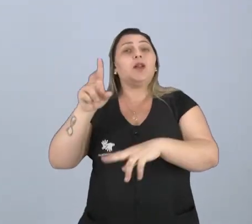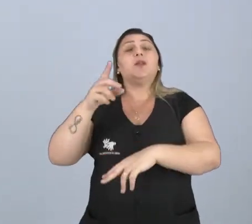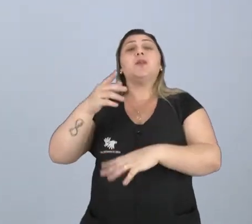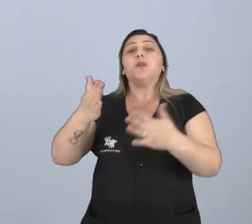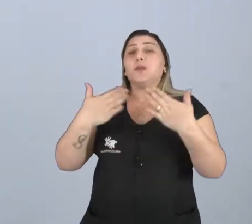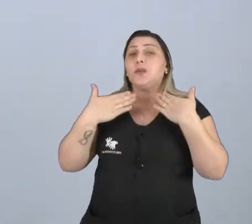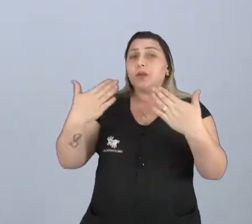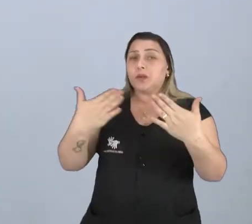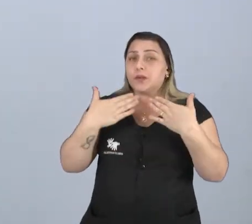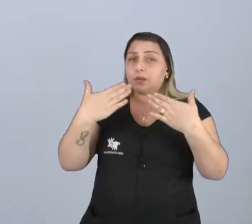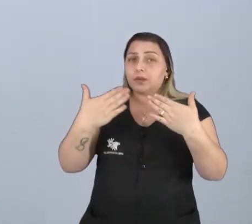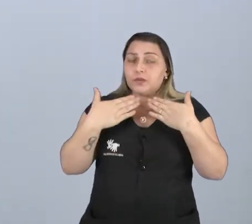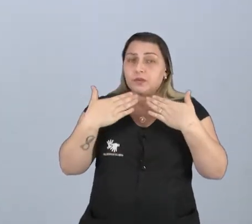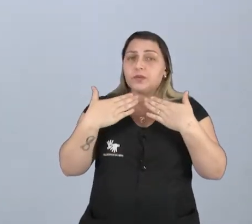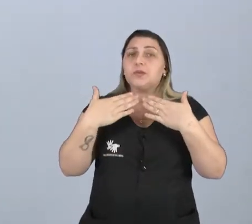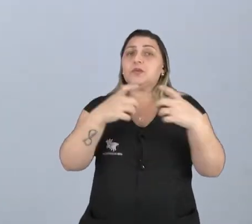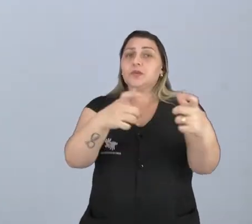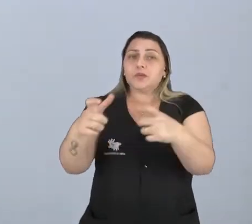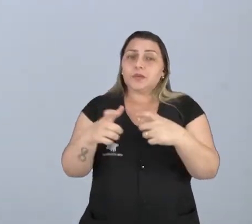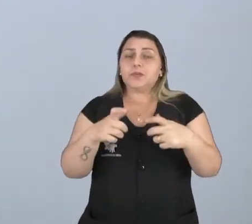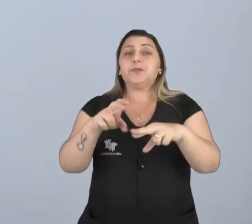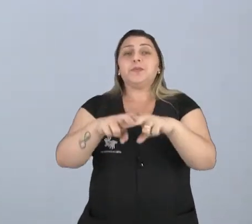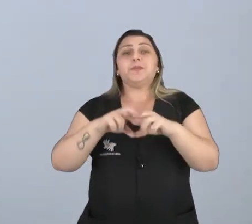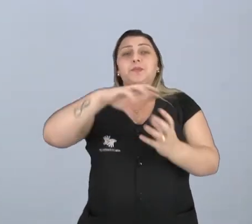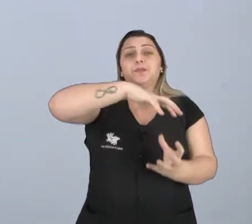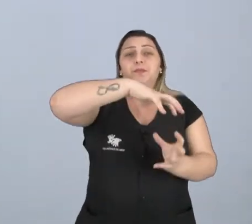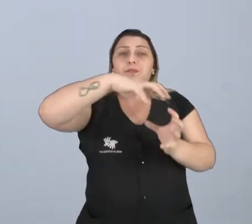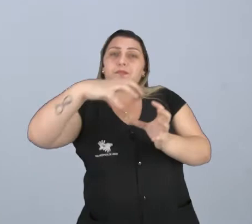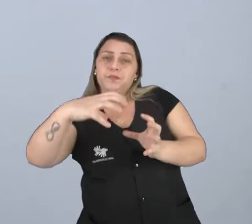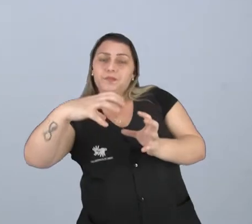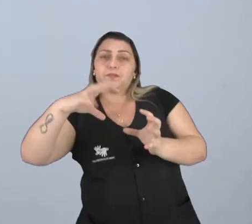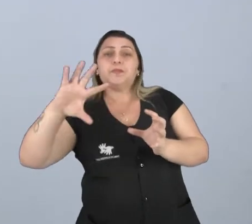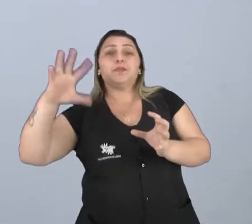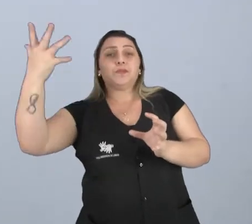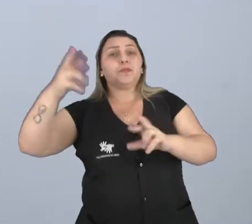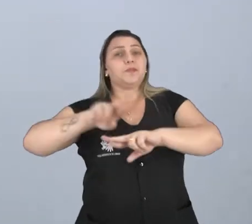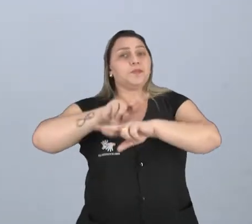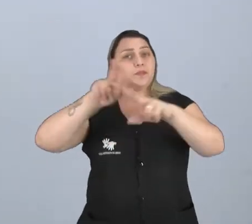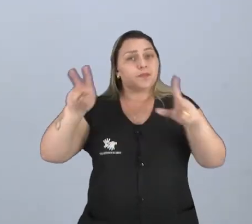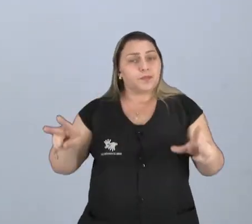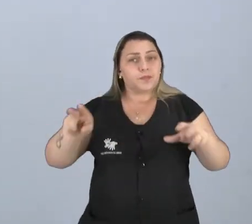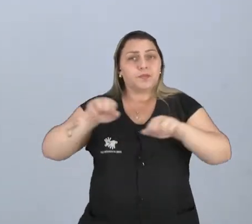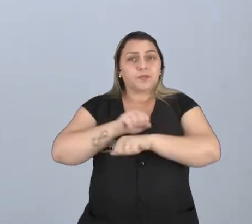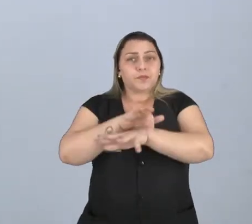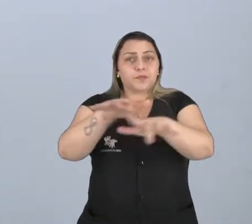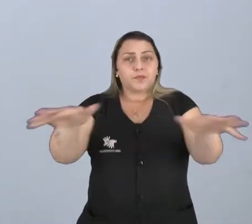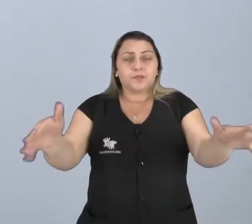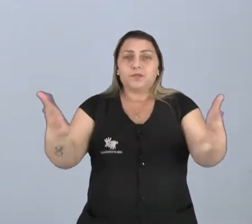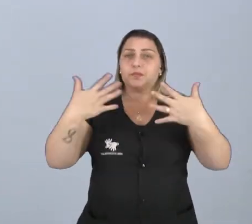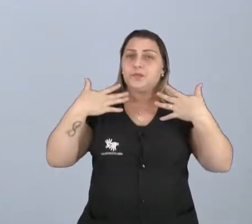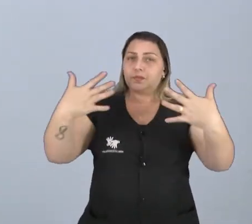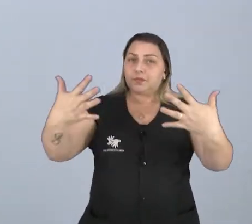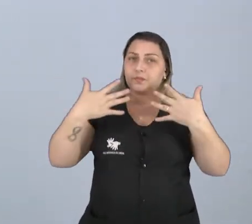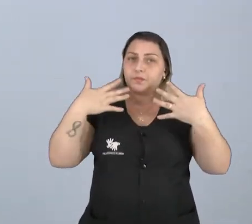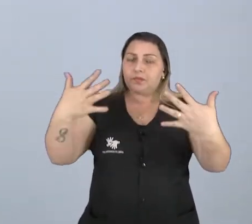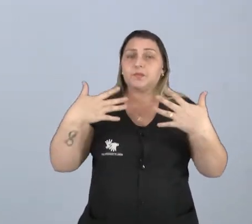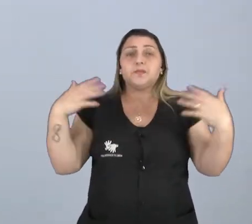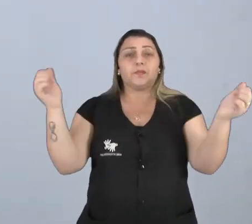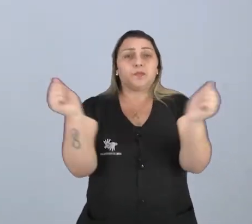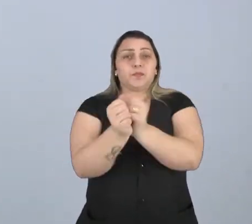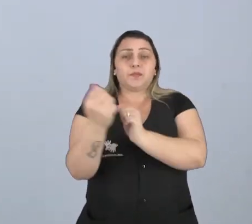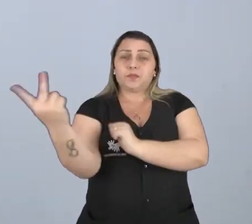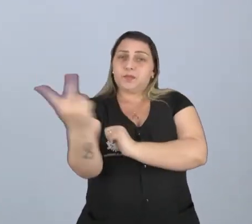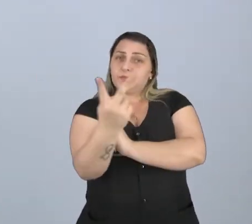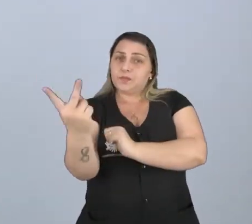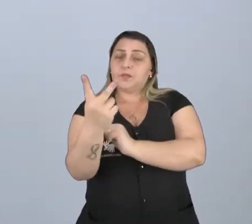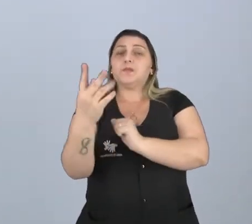outras variáveis, tá? Então, por ela estar inclinada, ocorre essa diferença na distribuição de calor, tá? Então, juntando esses dois